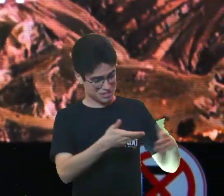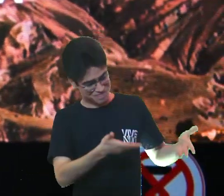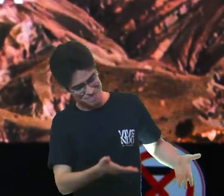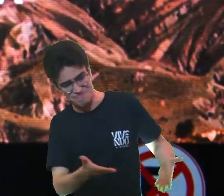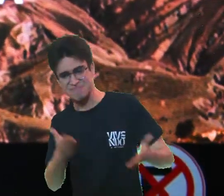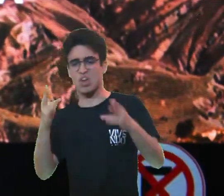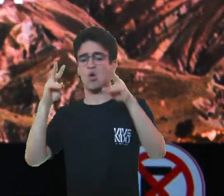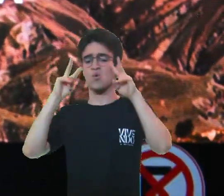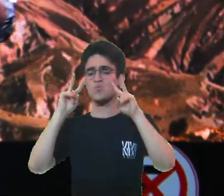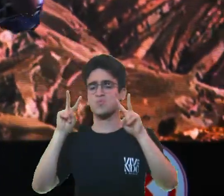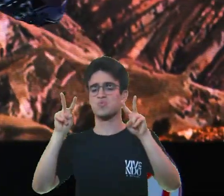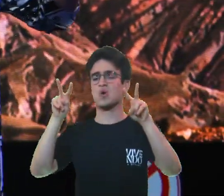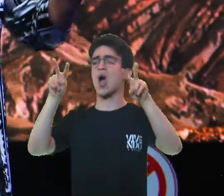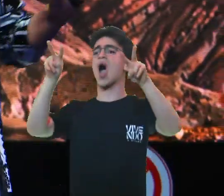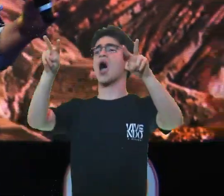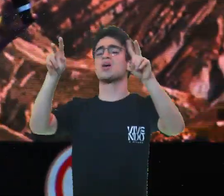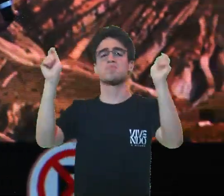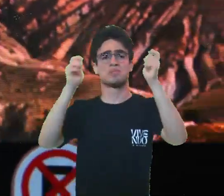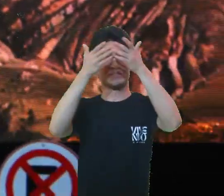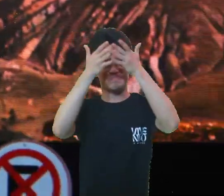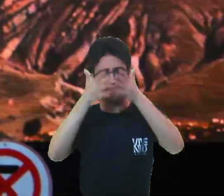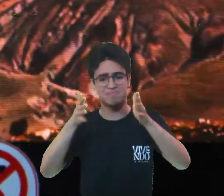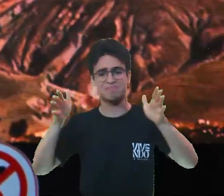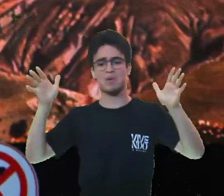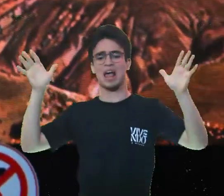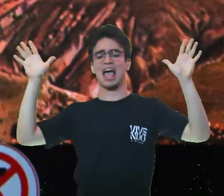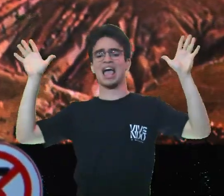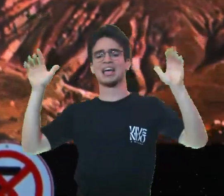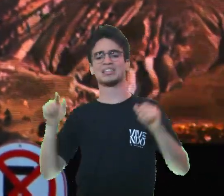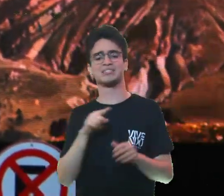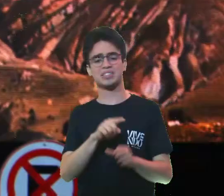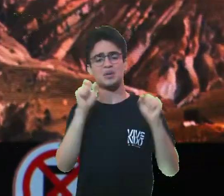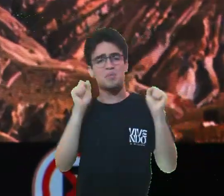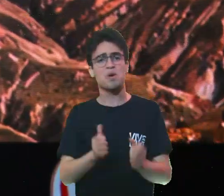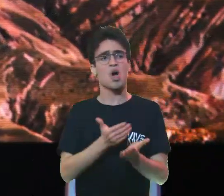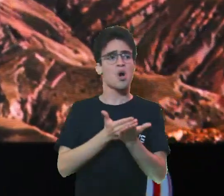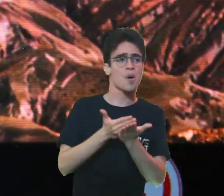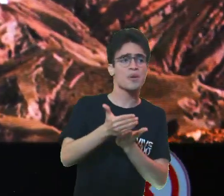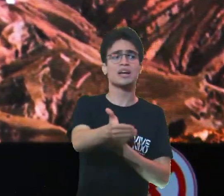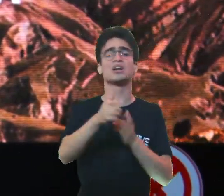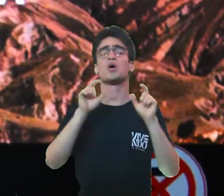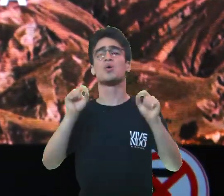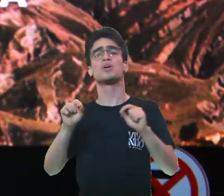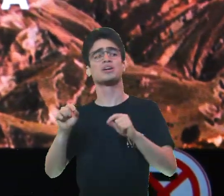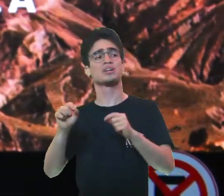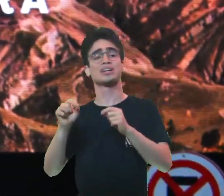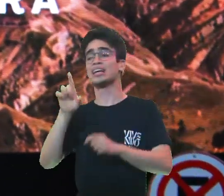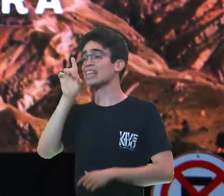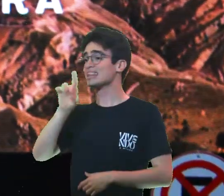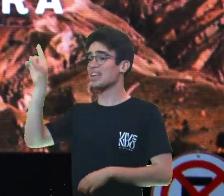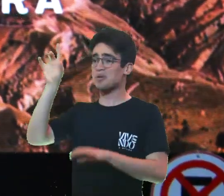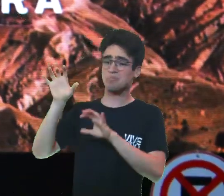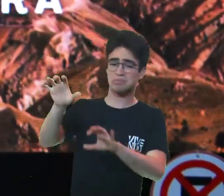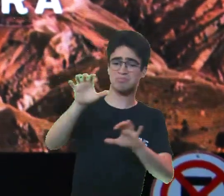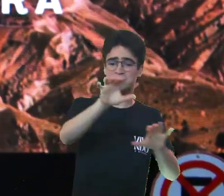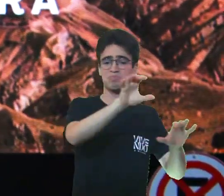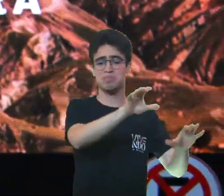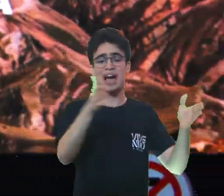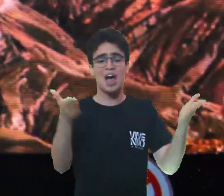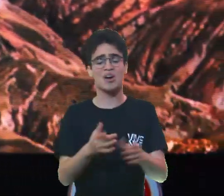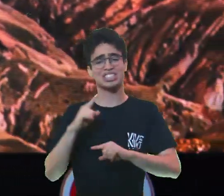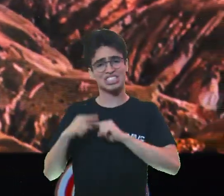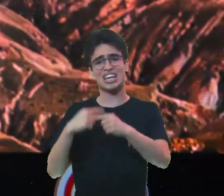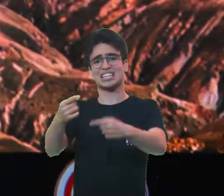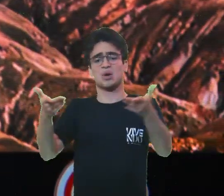olhos, amplia o seu olhar, comece a se envolver com o que está acontecendo na sua